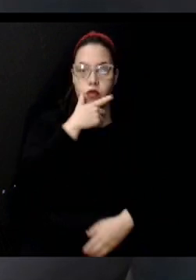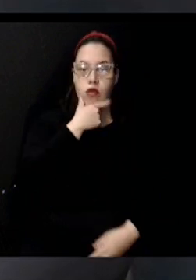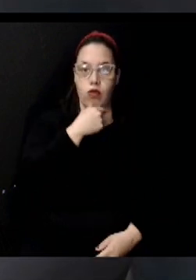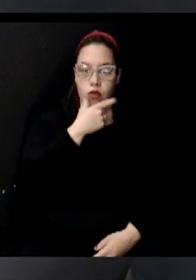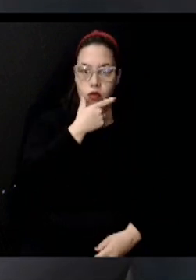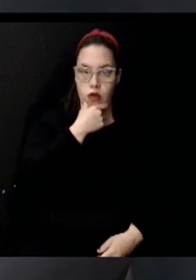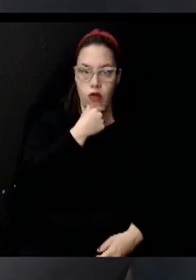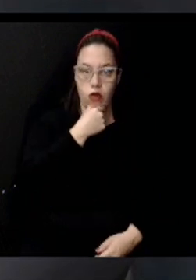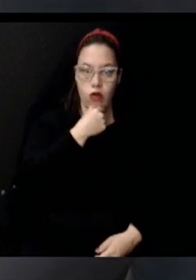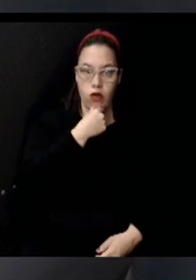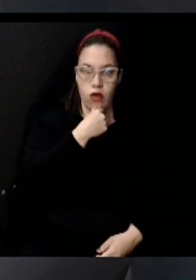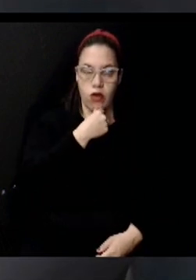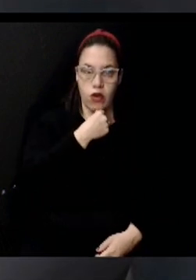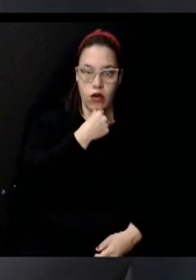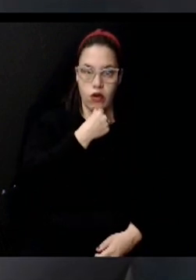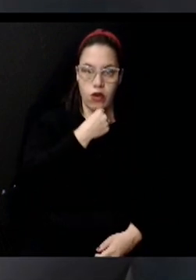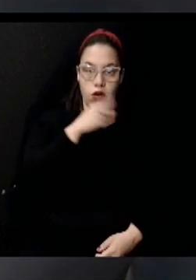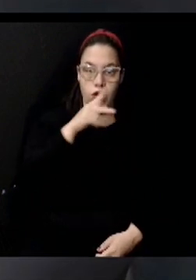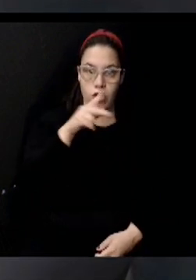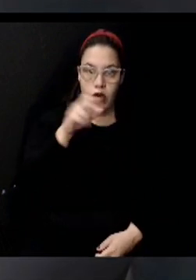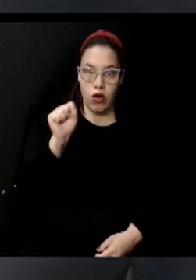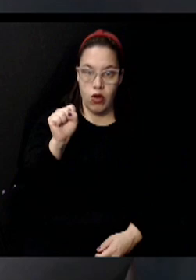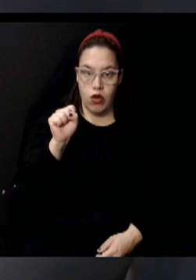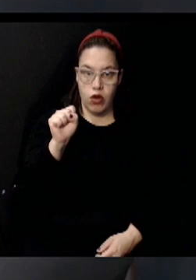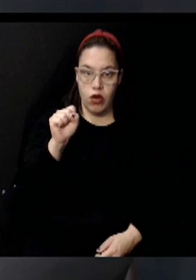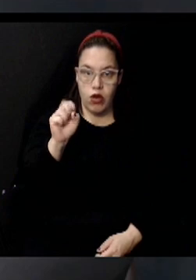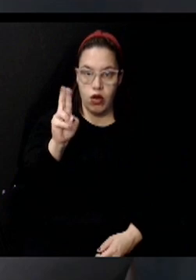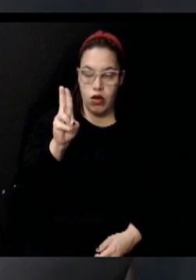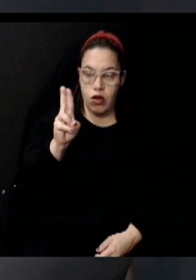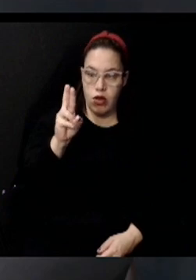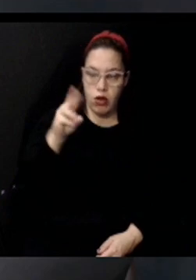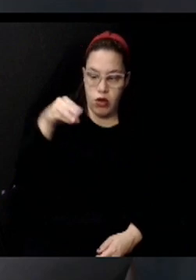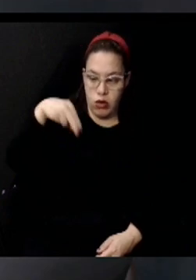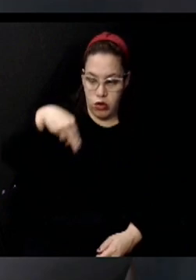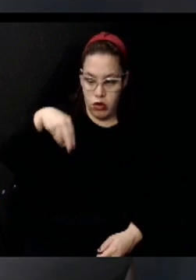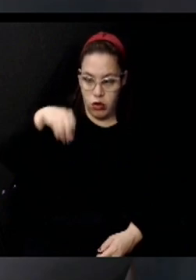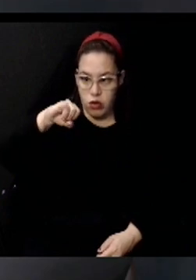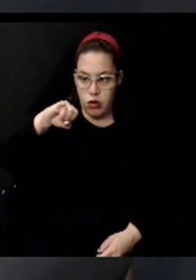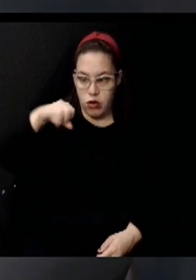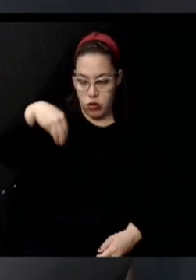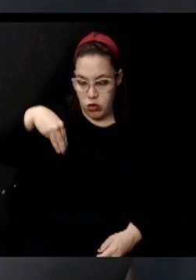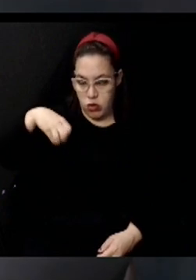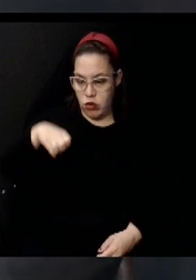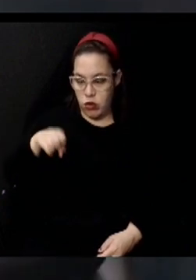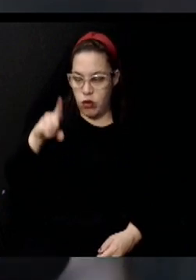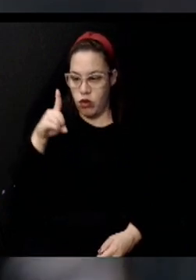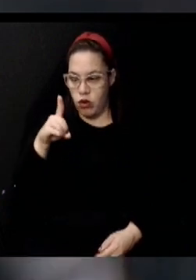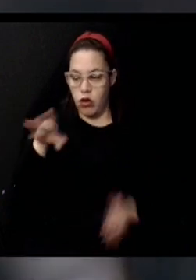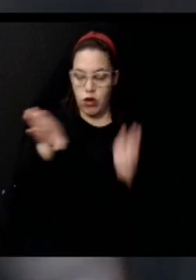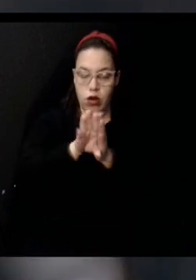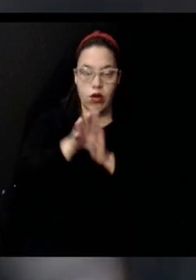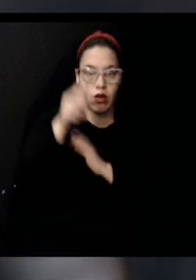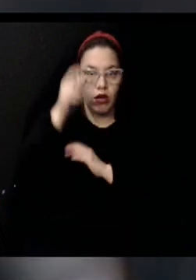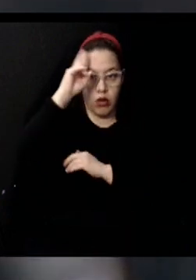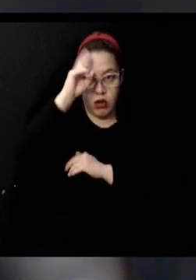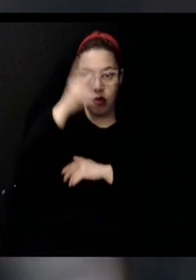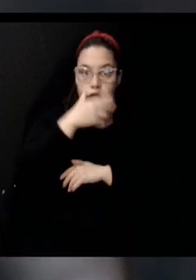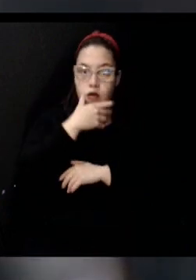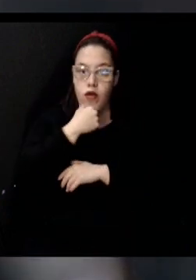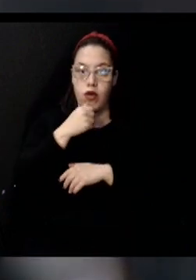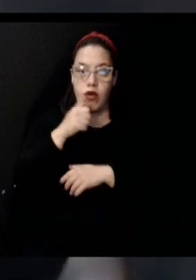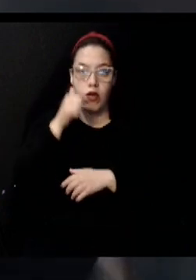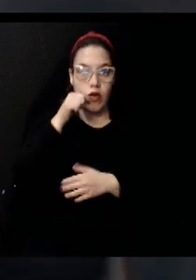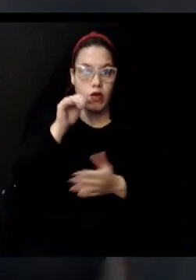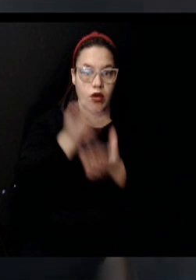e eu fui no pronto-socorro da Unimed, né. E aí chegou um senhor que ele chegou com a esposa dele que caiu, quebrou o